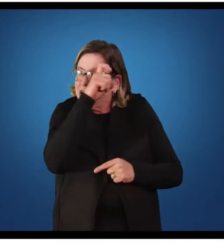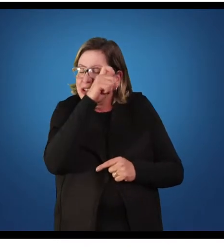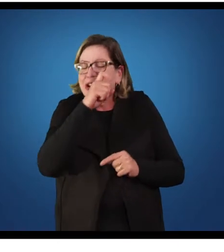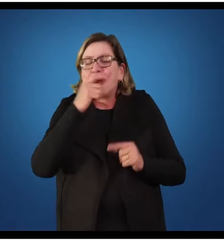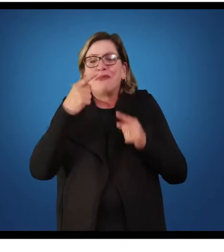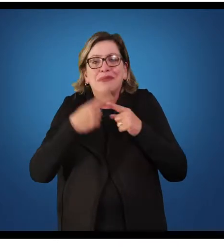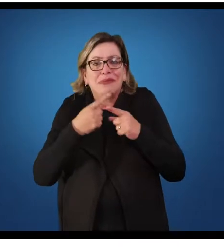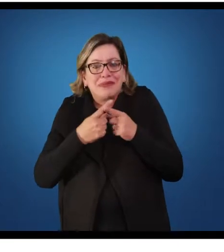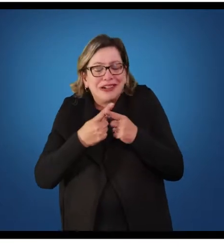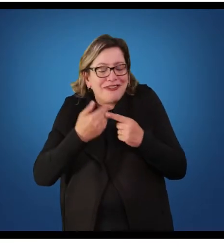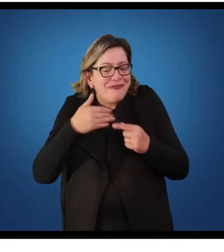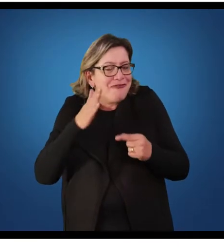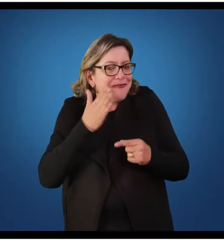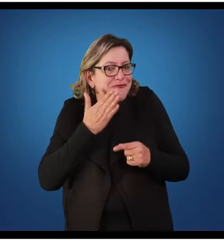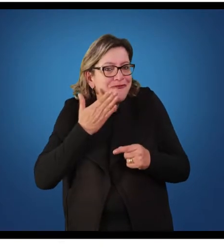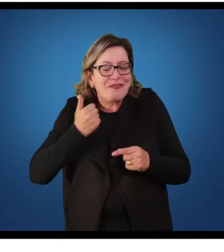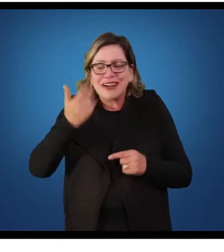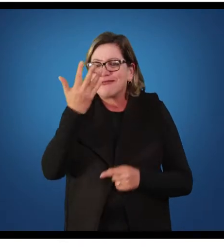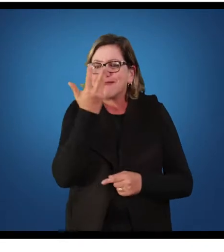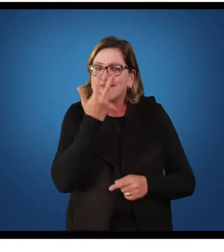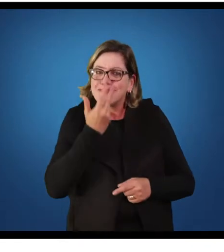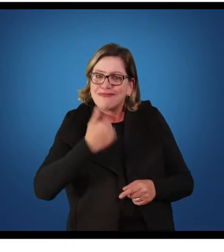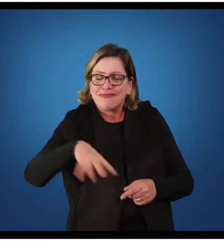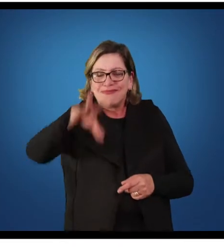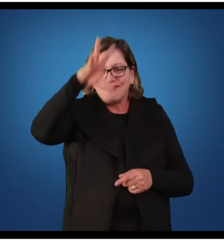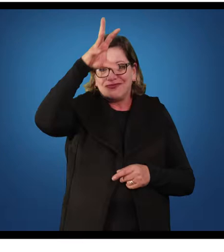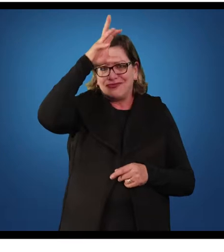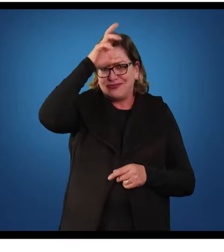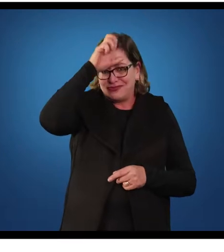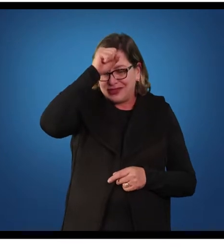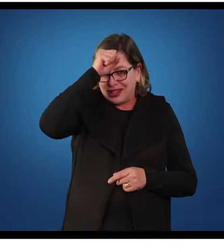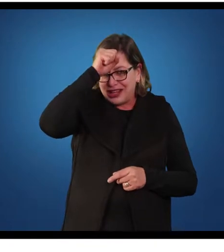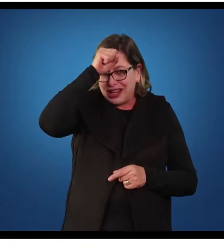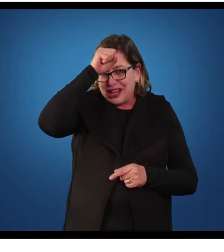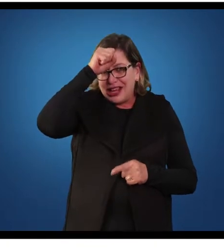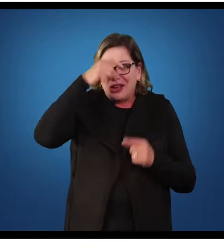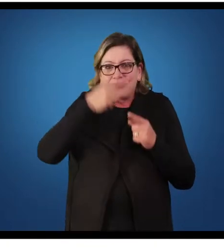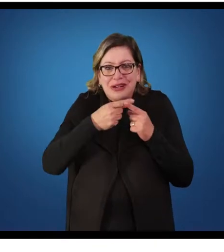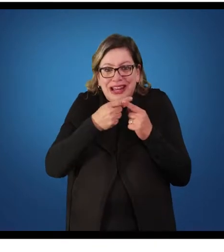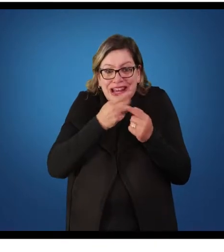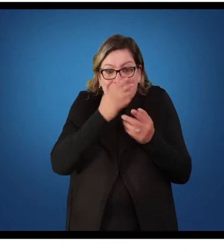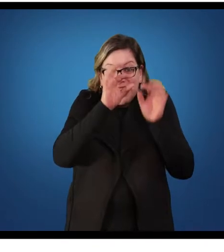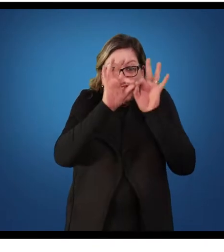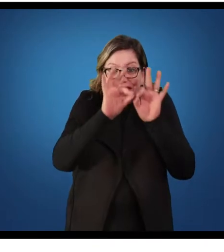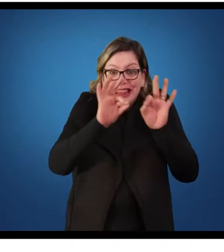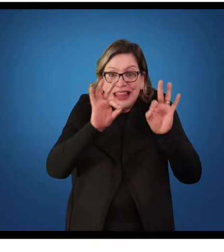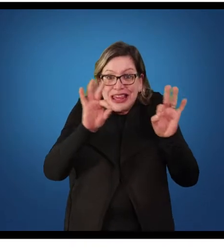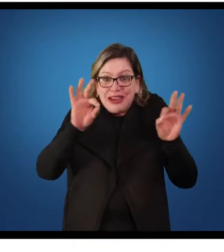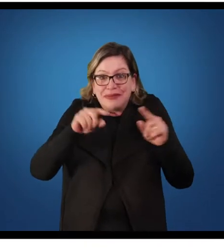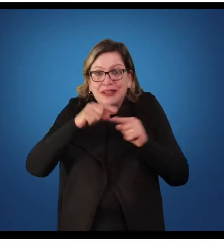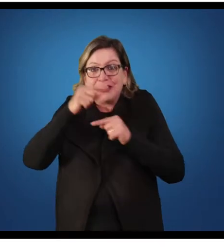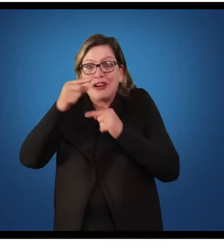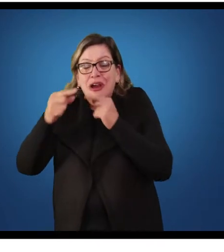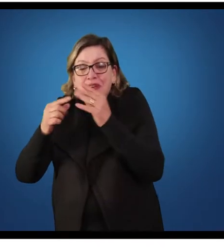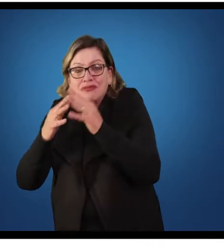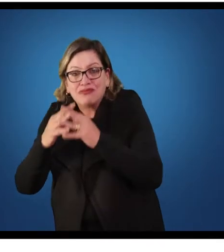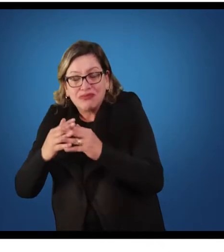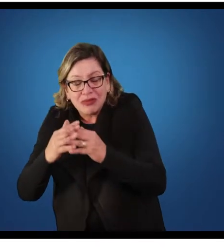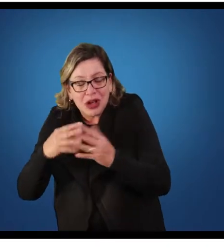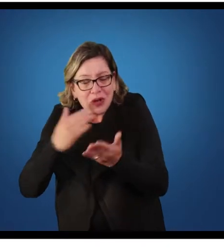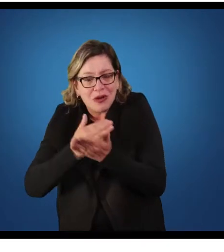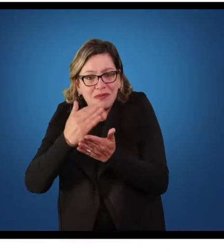a criança assimilar. É mais fácil utilizar do mais simples ao mais complexo para chegarmos à